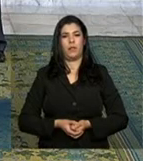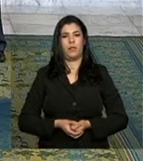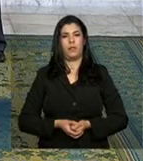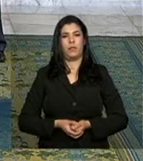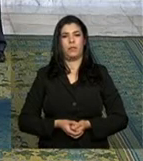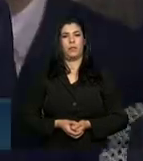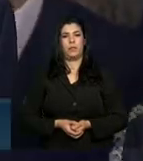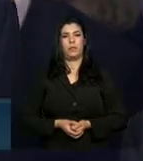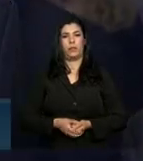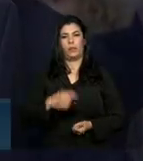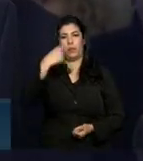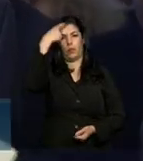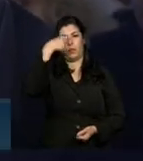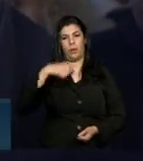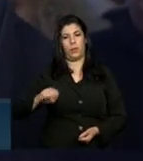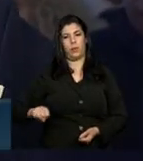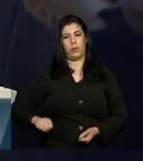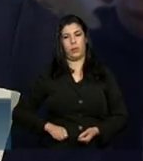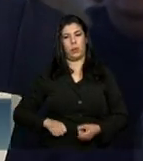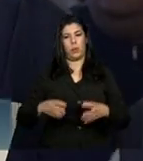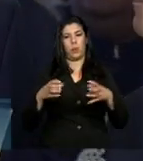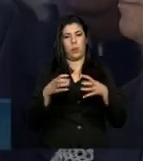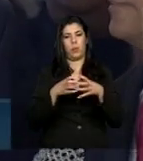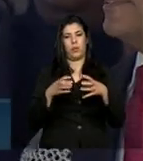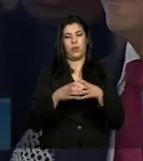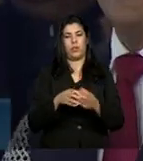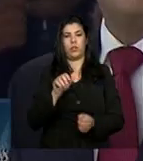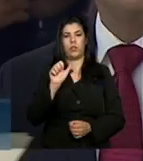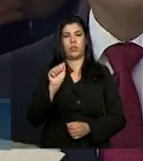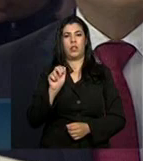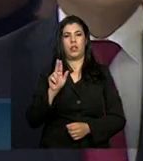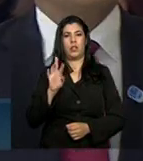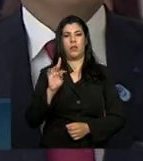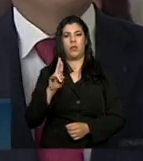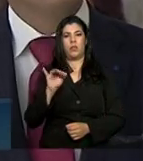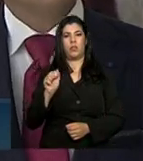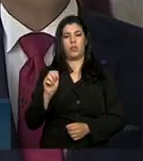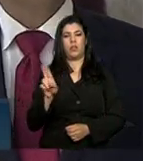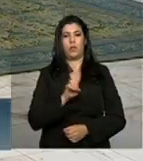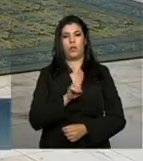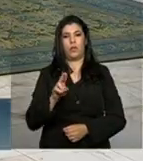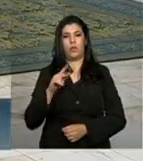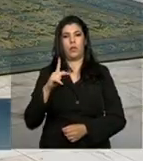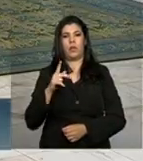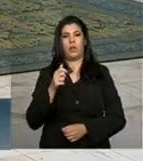O embaixador da comunidade da Austrália, Patrick Lowells.